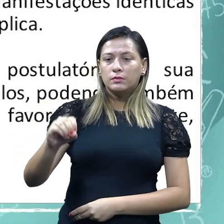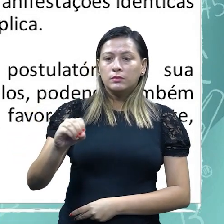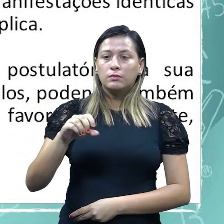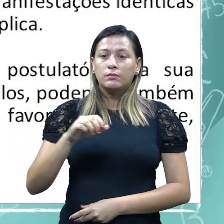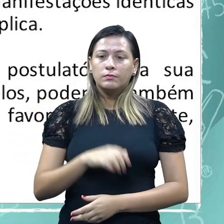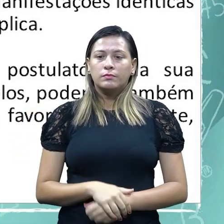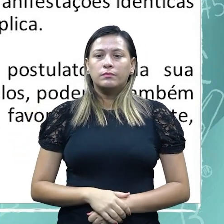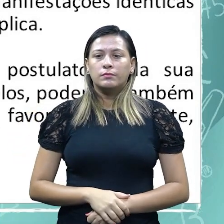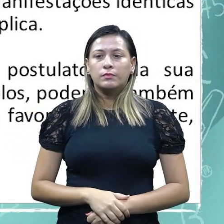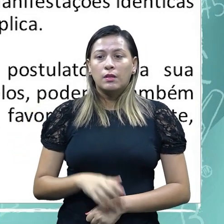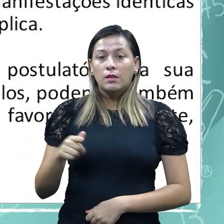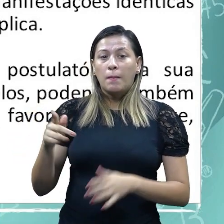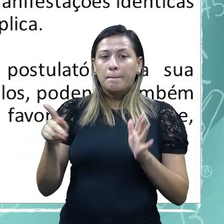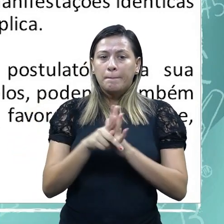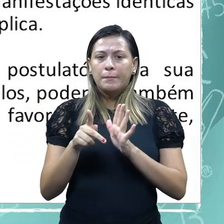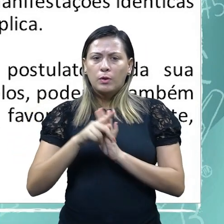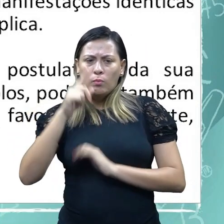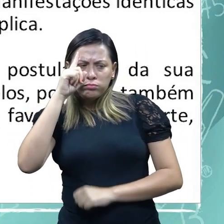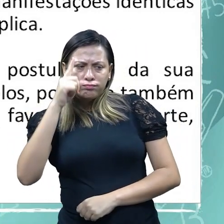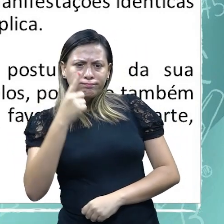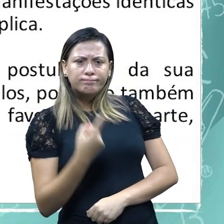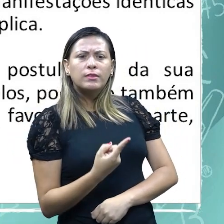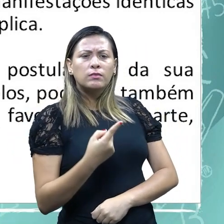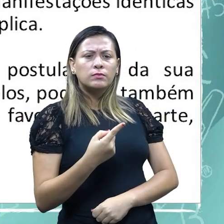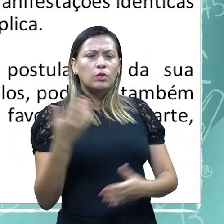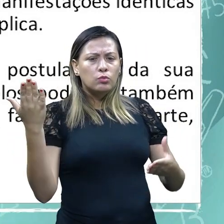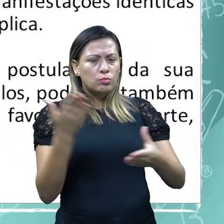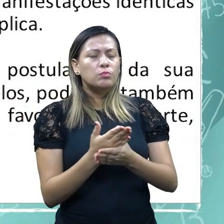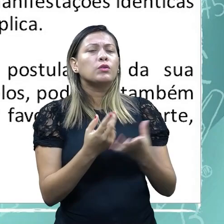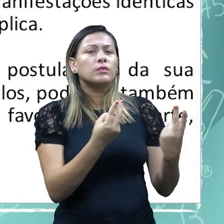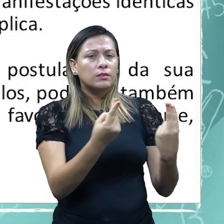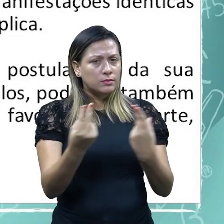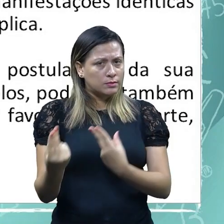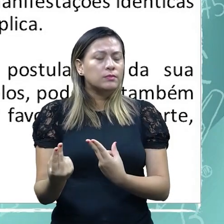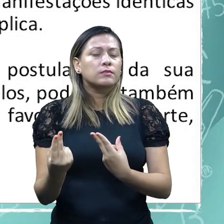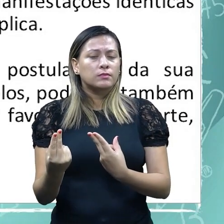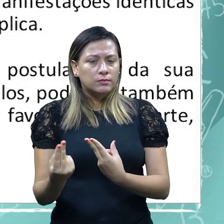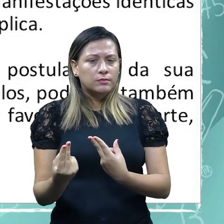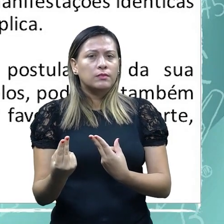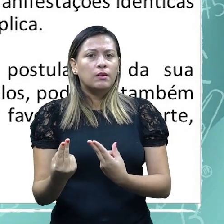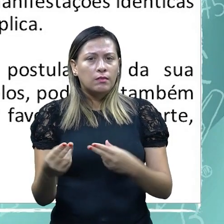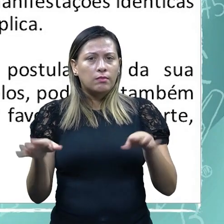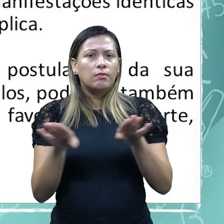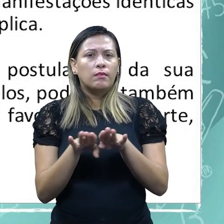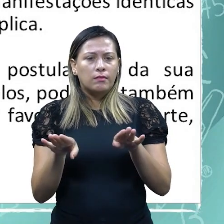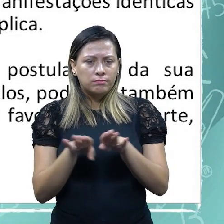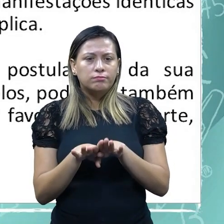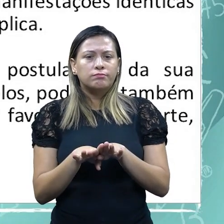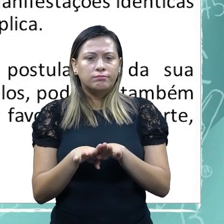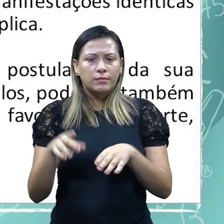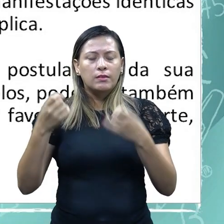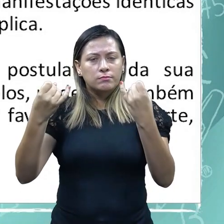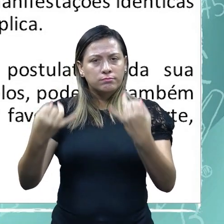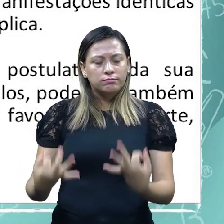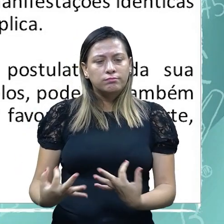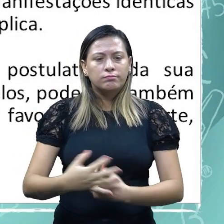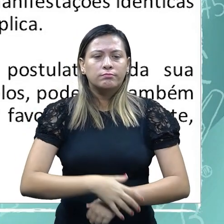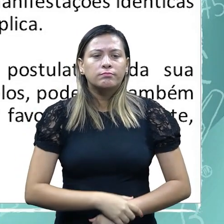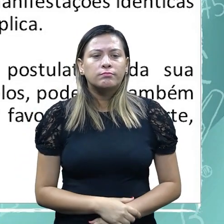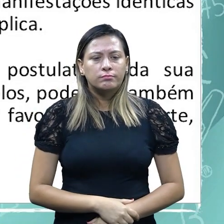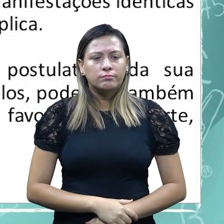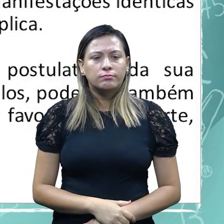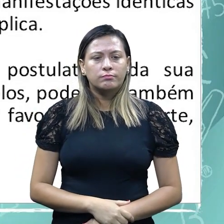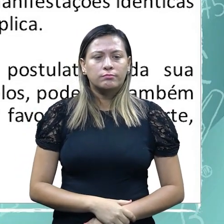move contra o autor no mesmo processo, ou seja, ele também tem um fato contra o autor e aí ele faz a reconvenção, então, no